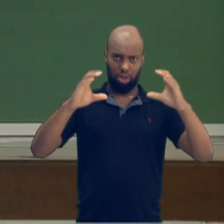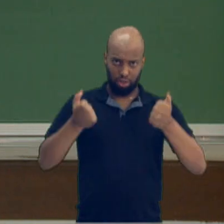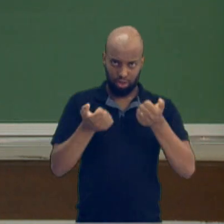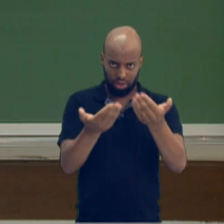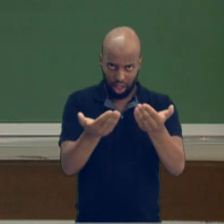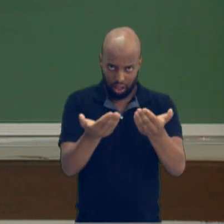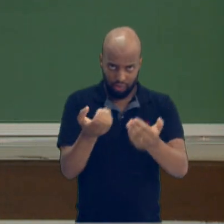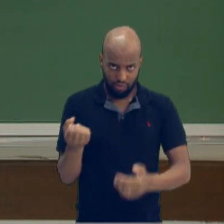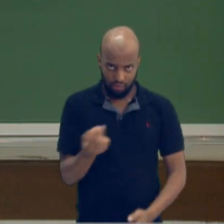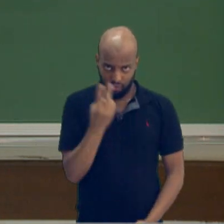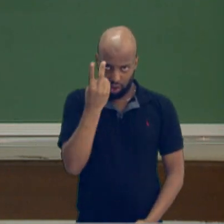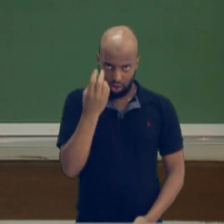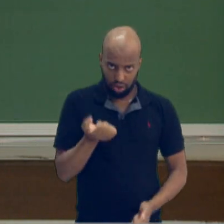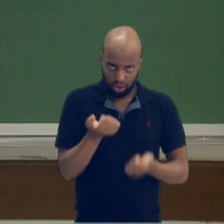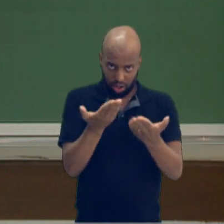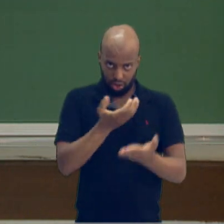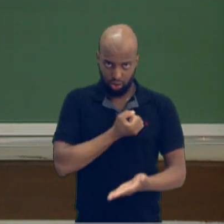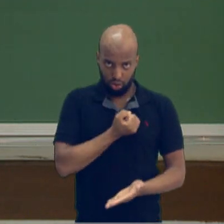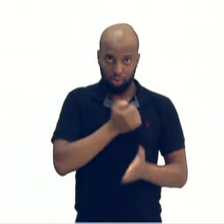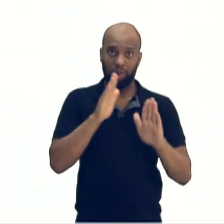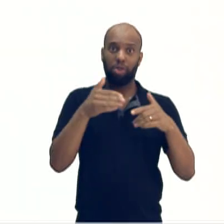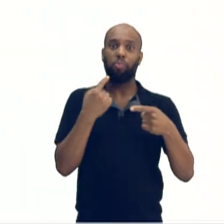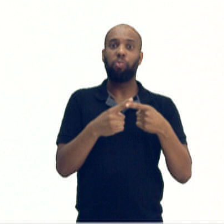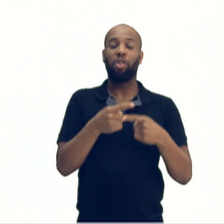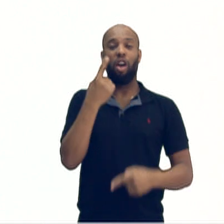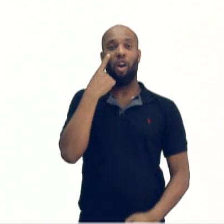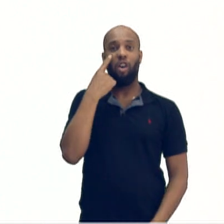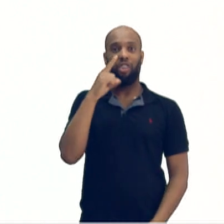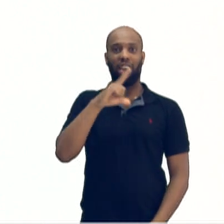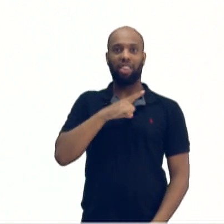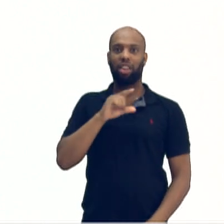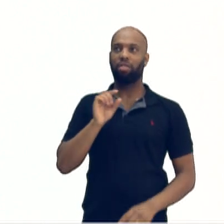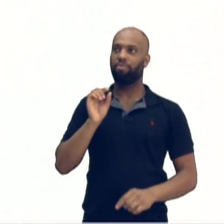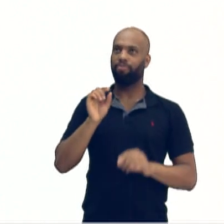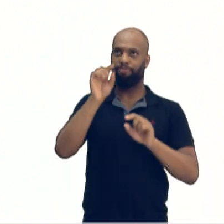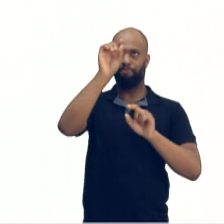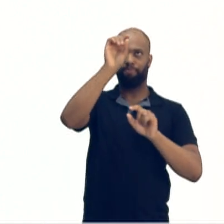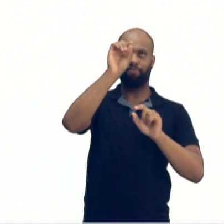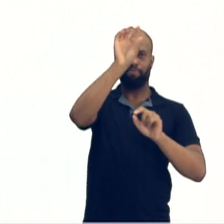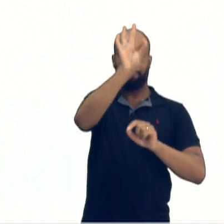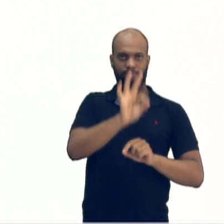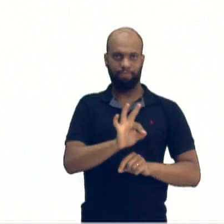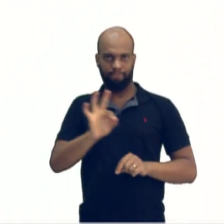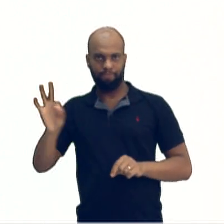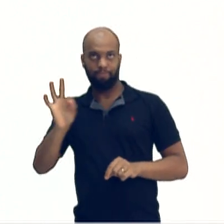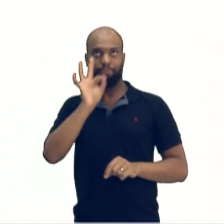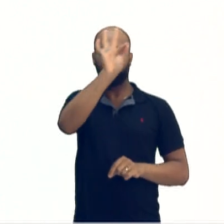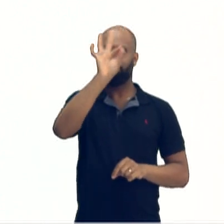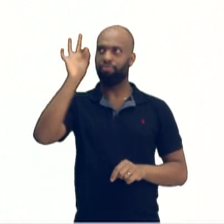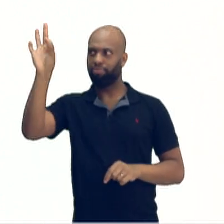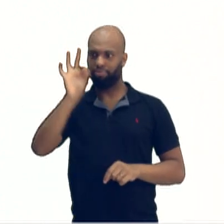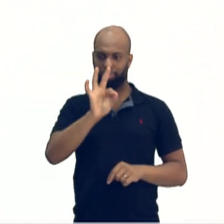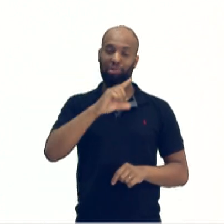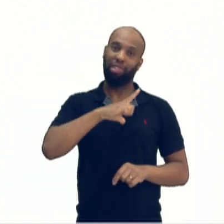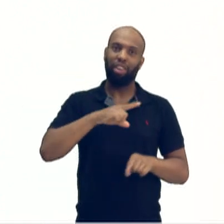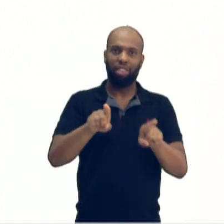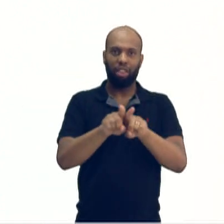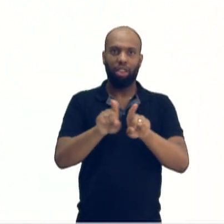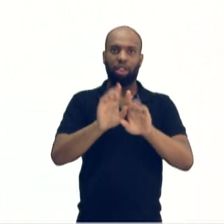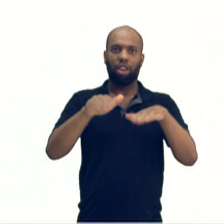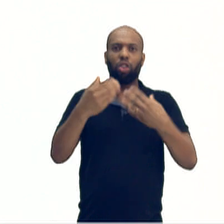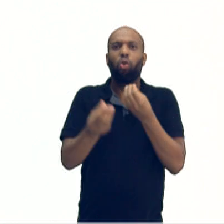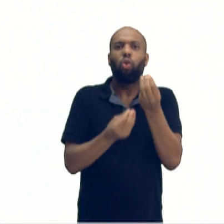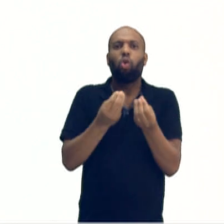valor, tá? Esse exemplo aqui, a gente tem 2 pontos. Então, como que a gente resolve a lei de formação